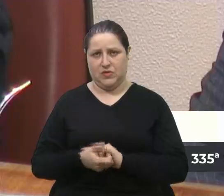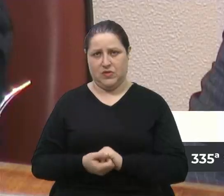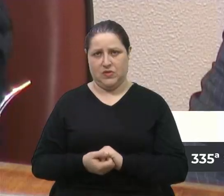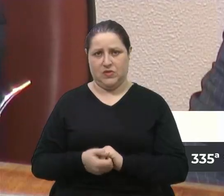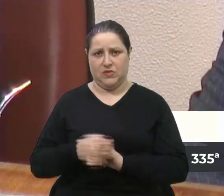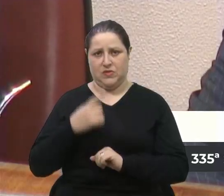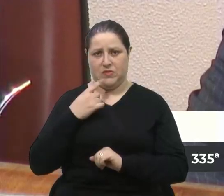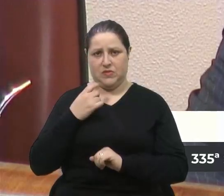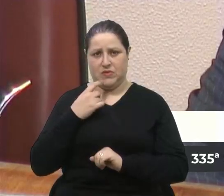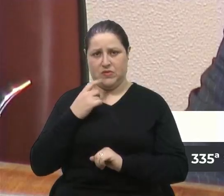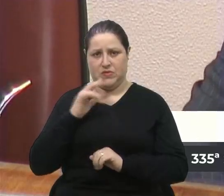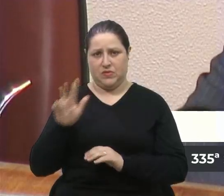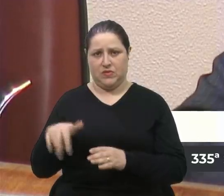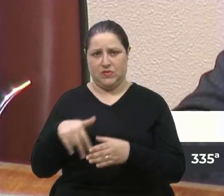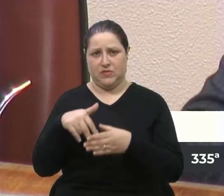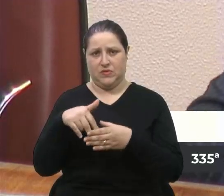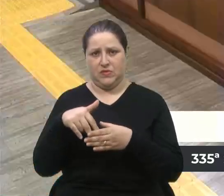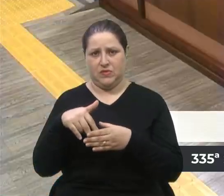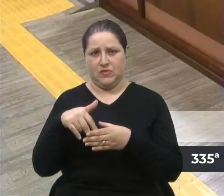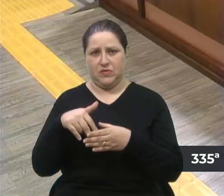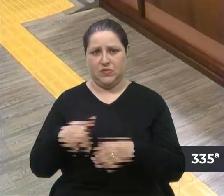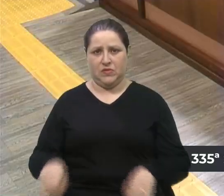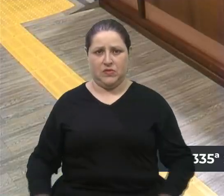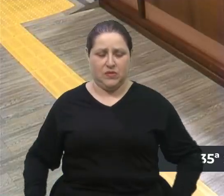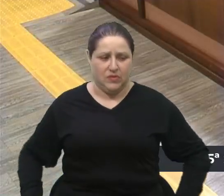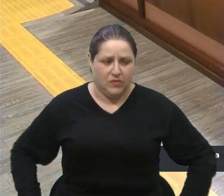Rose Frigieri na tribuna.